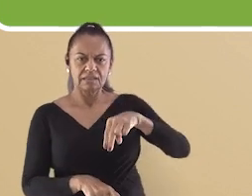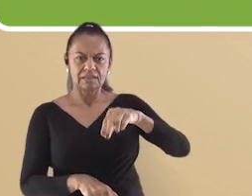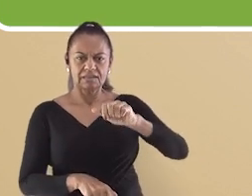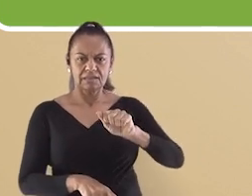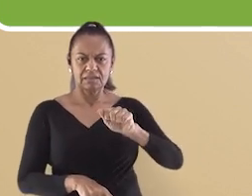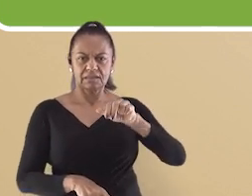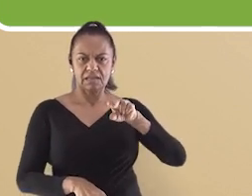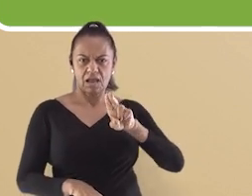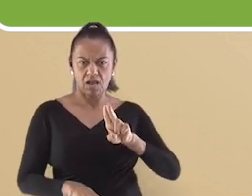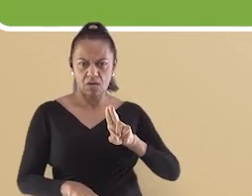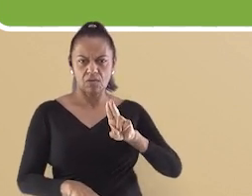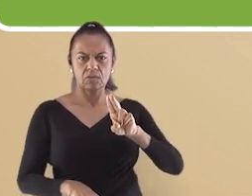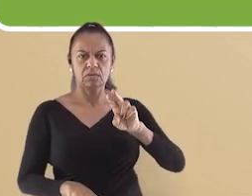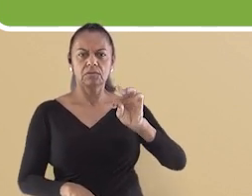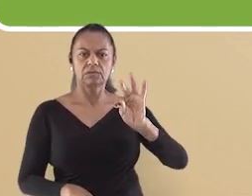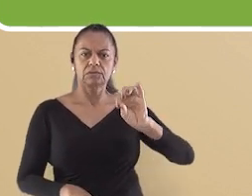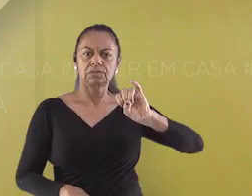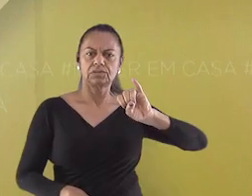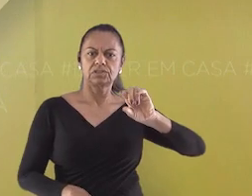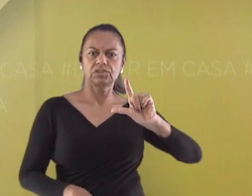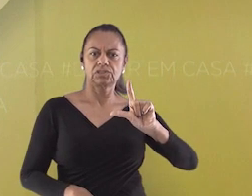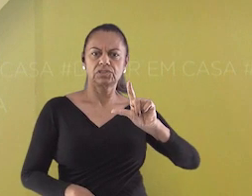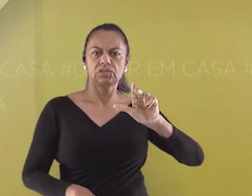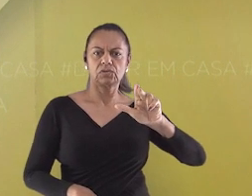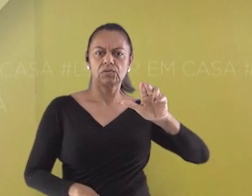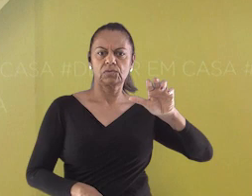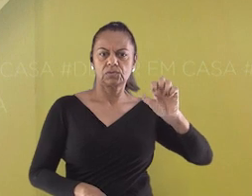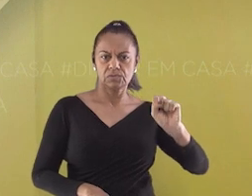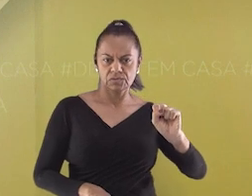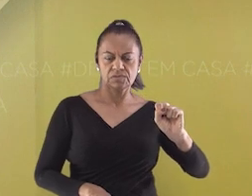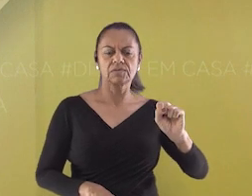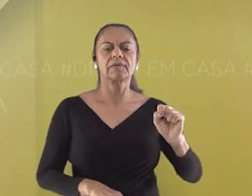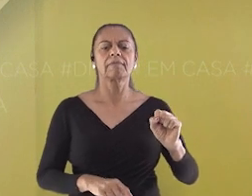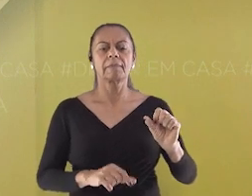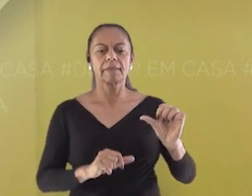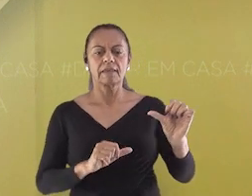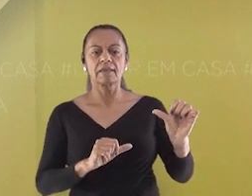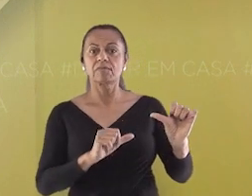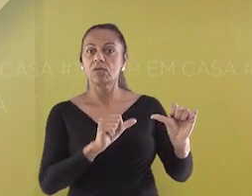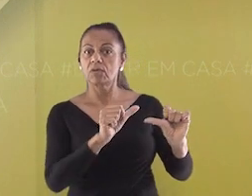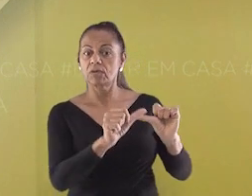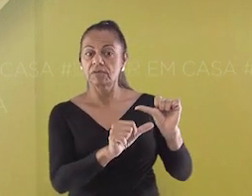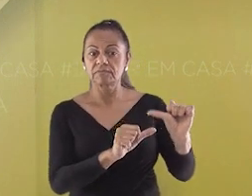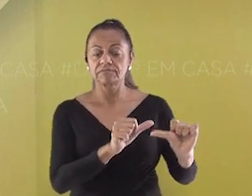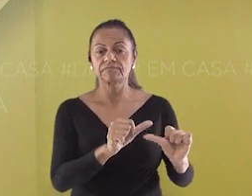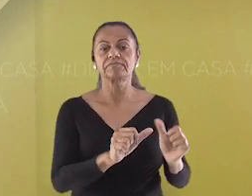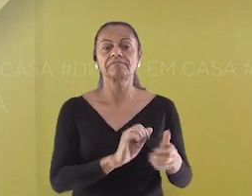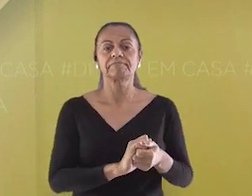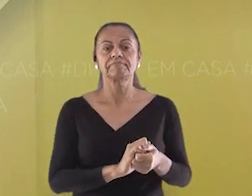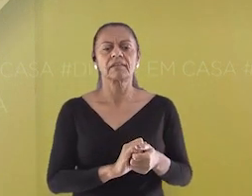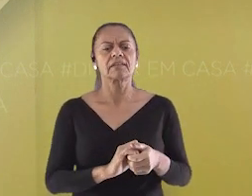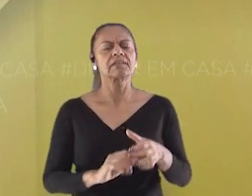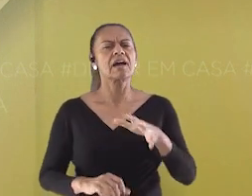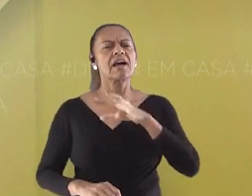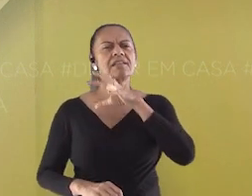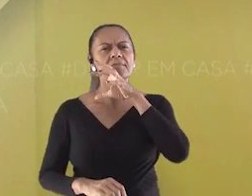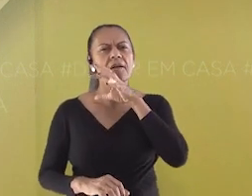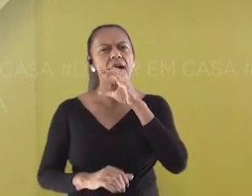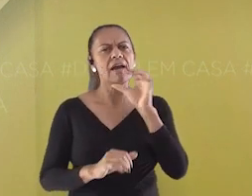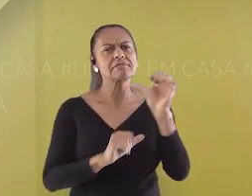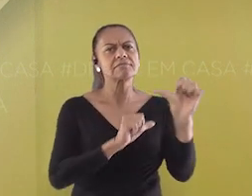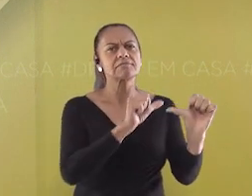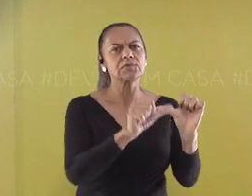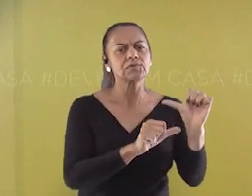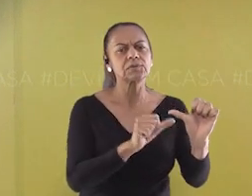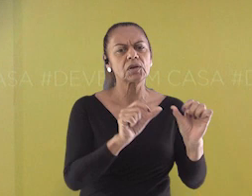ser vivo que é o Nautilus. Outro importante termo é o de fóssil de transição. Anota